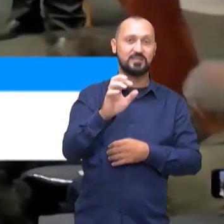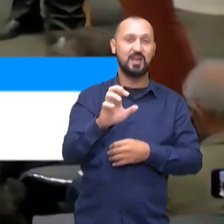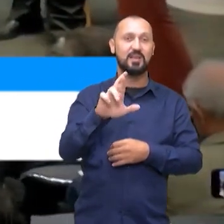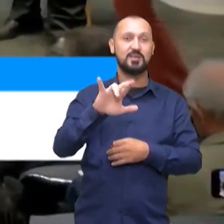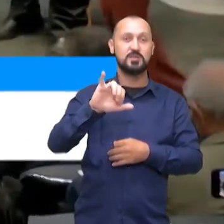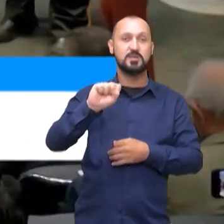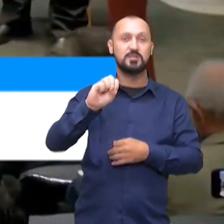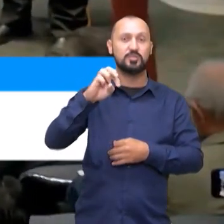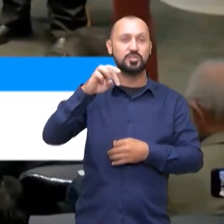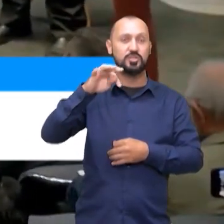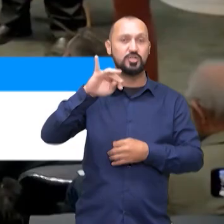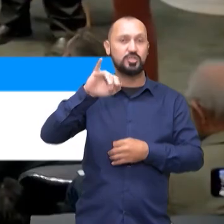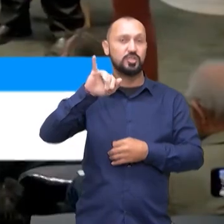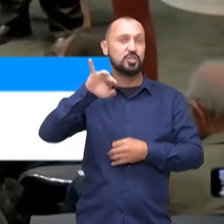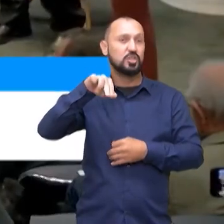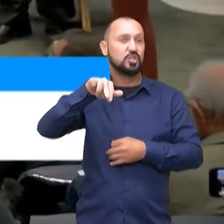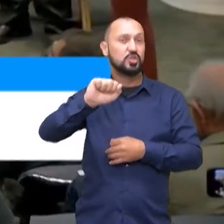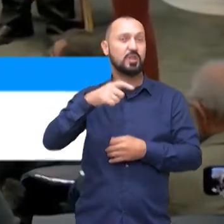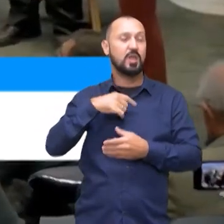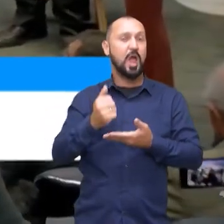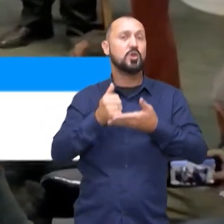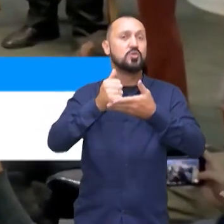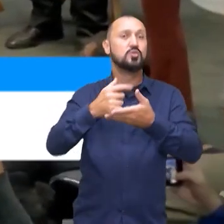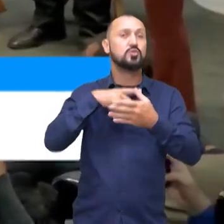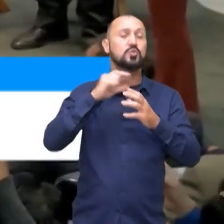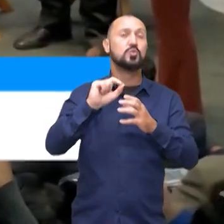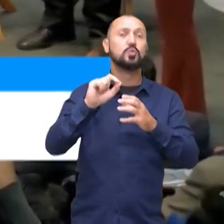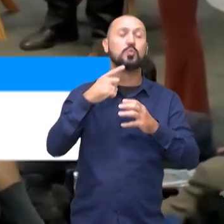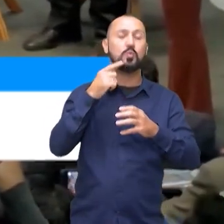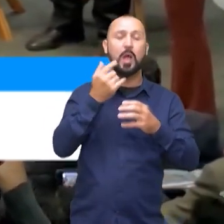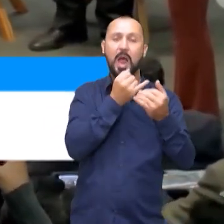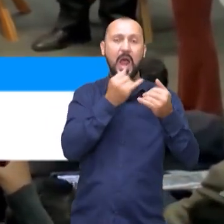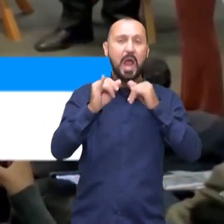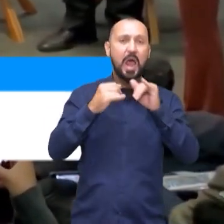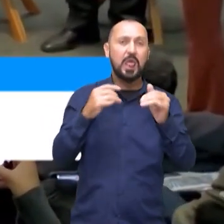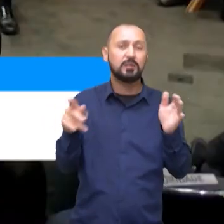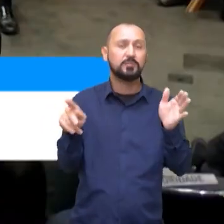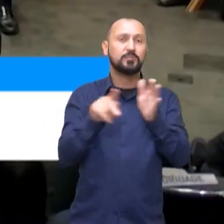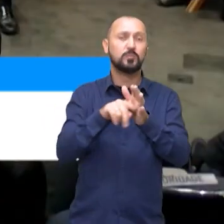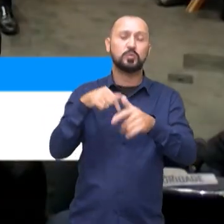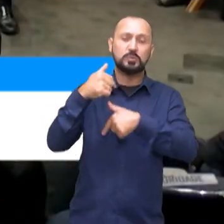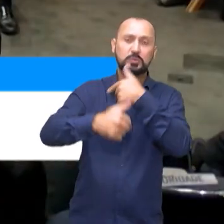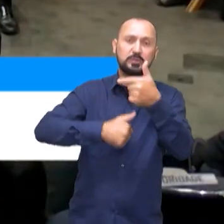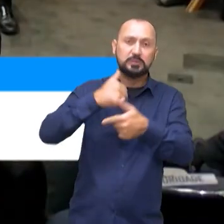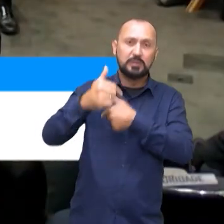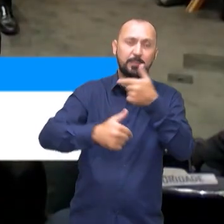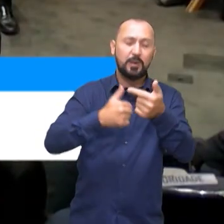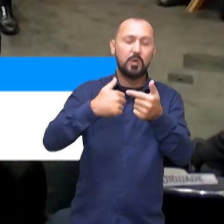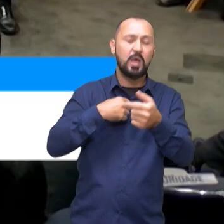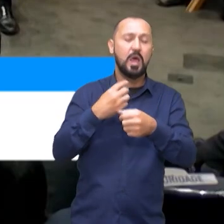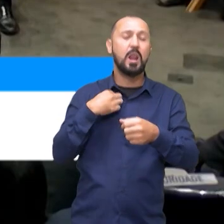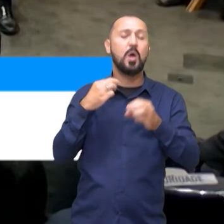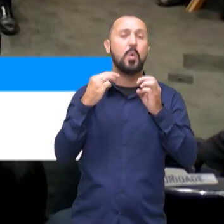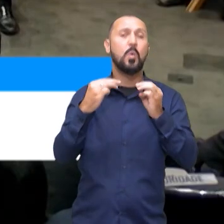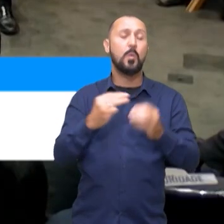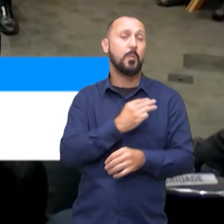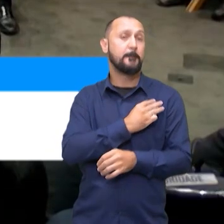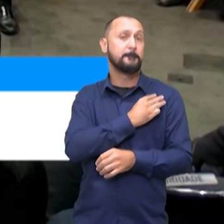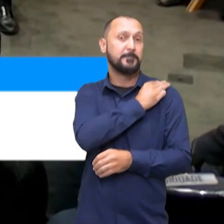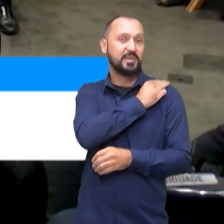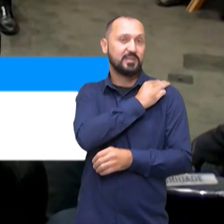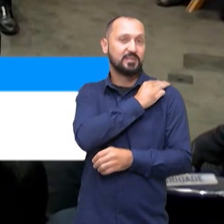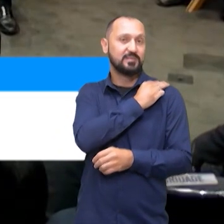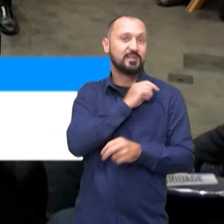sua contribuição para o desenvolvimento da bioenergia em todo o Brasil nos anos em que atuou como ministra